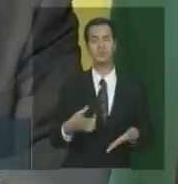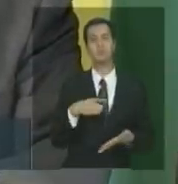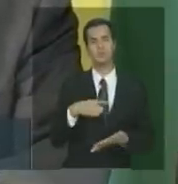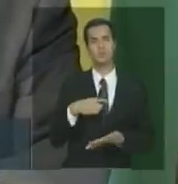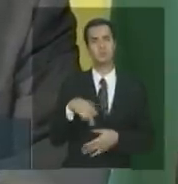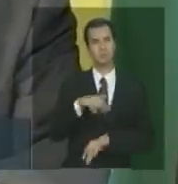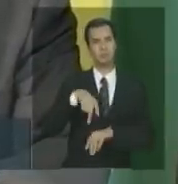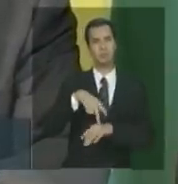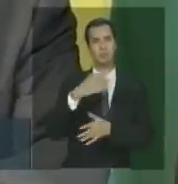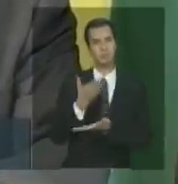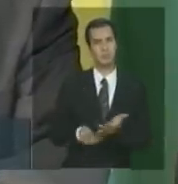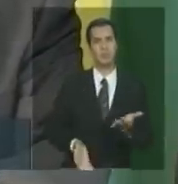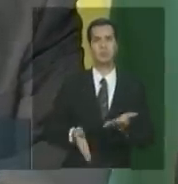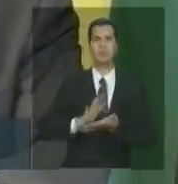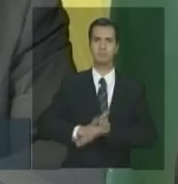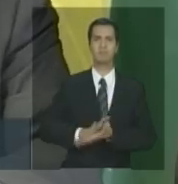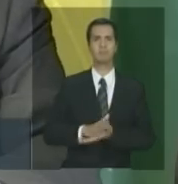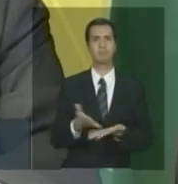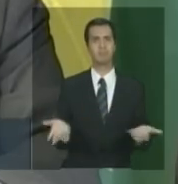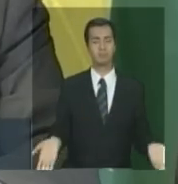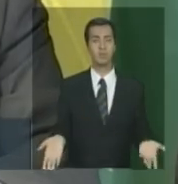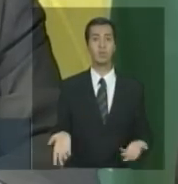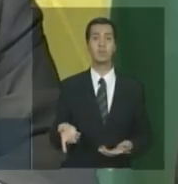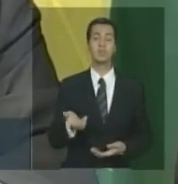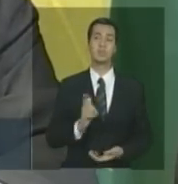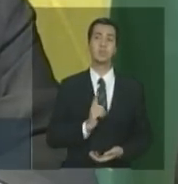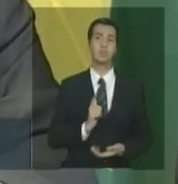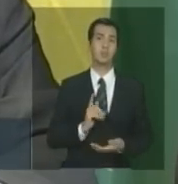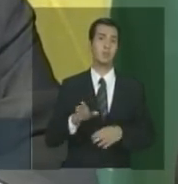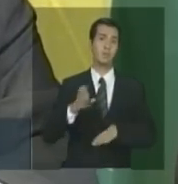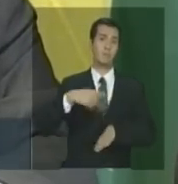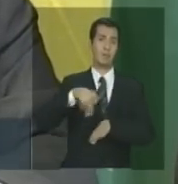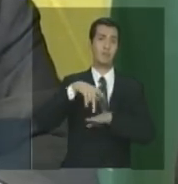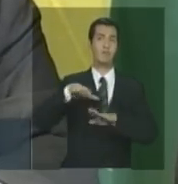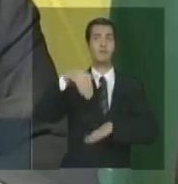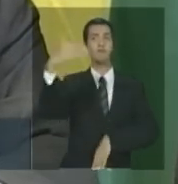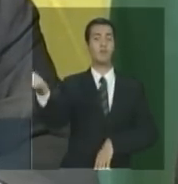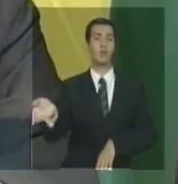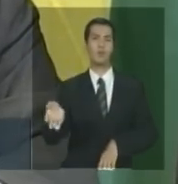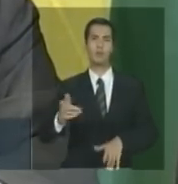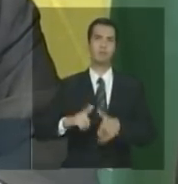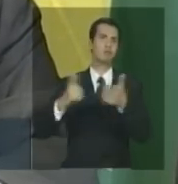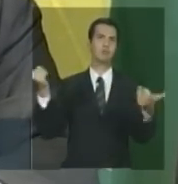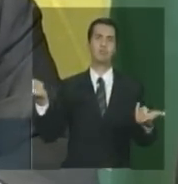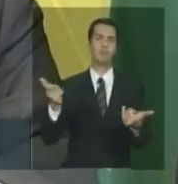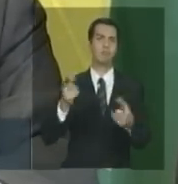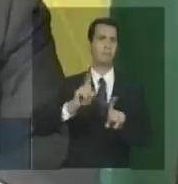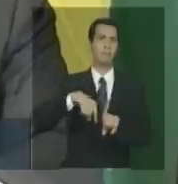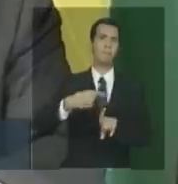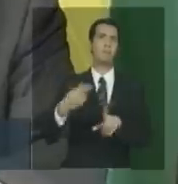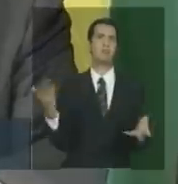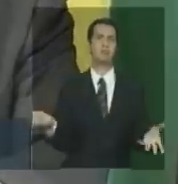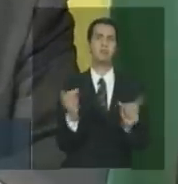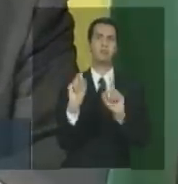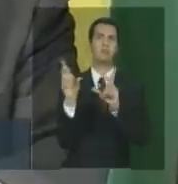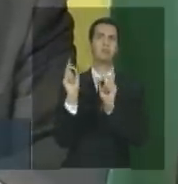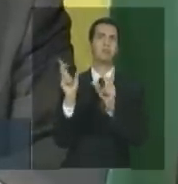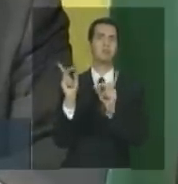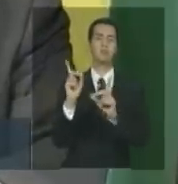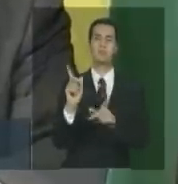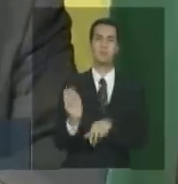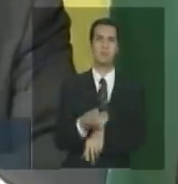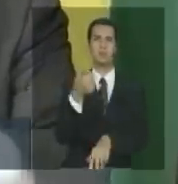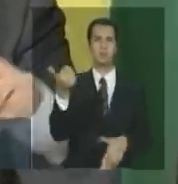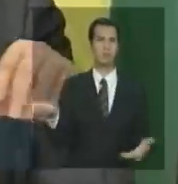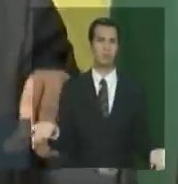ao país. Nós estamos exportando empregos para o exterior, né? Estamos privilegiando a importação no momento